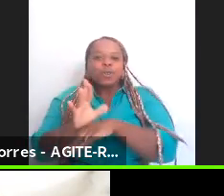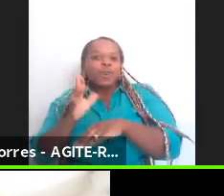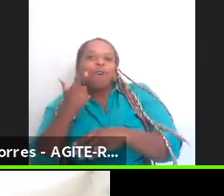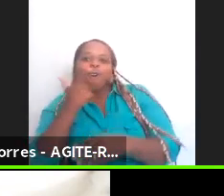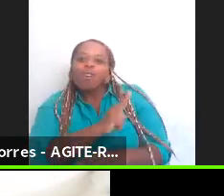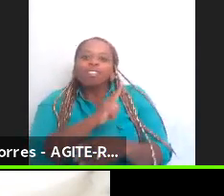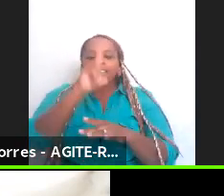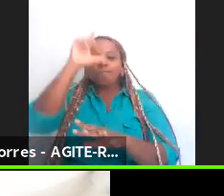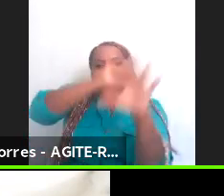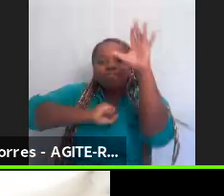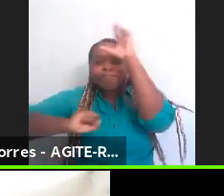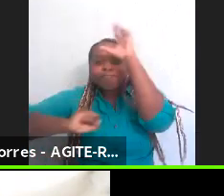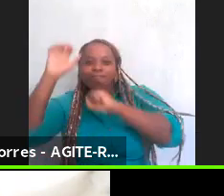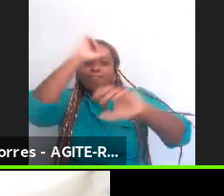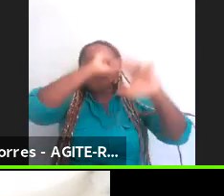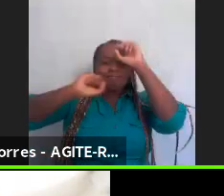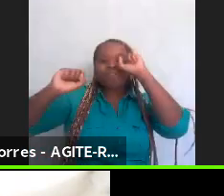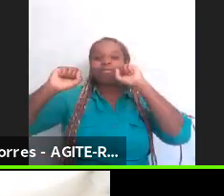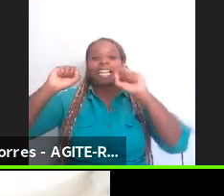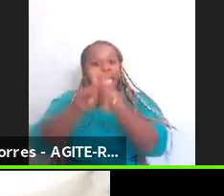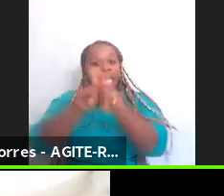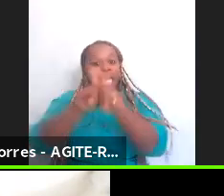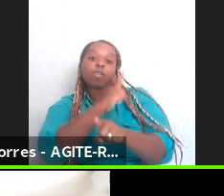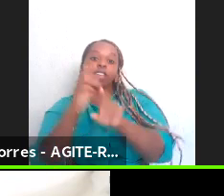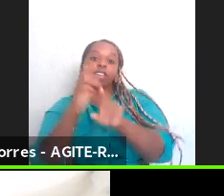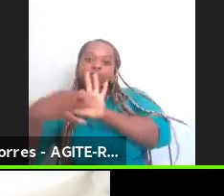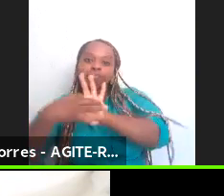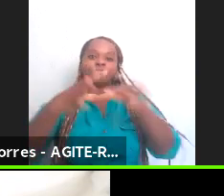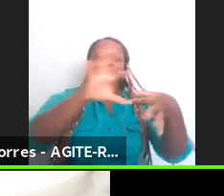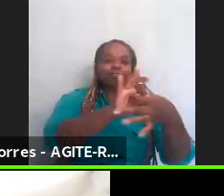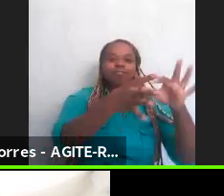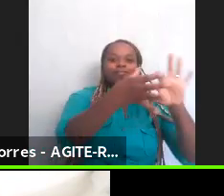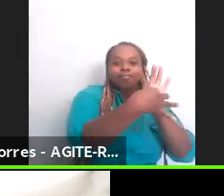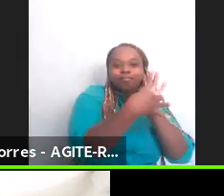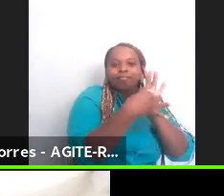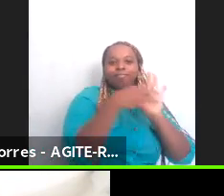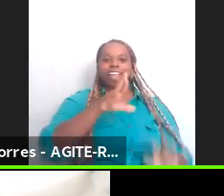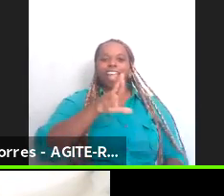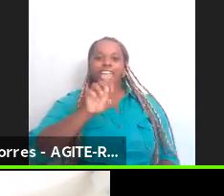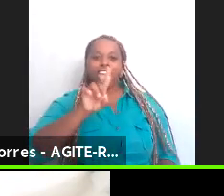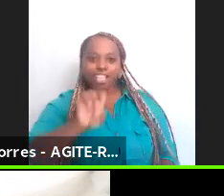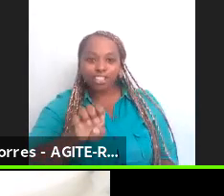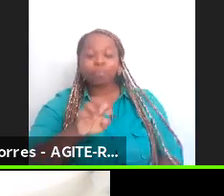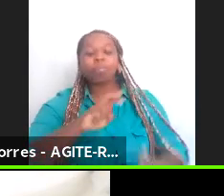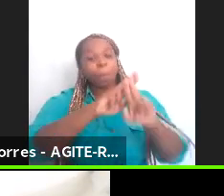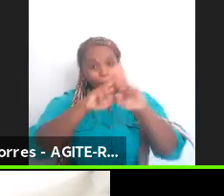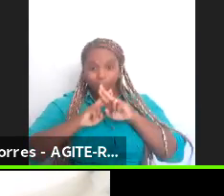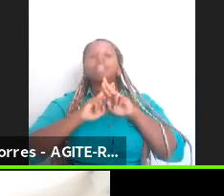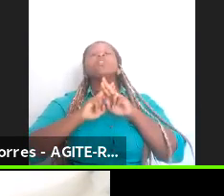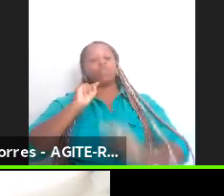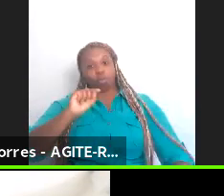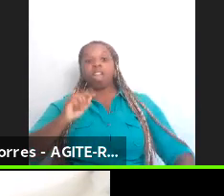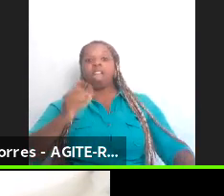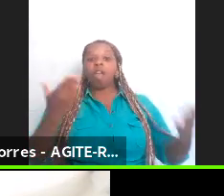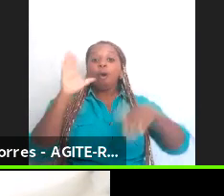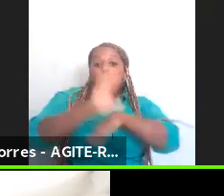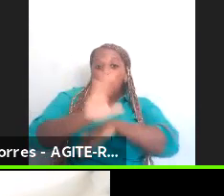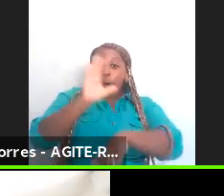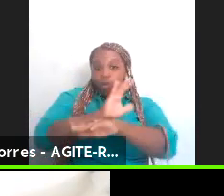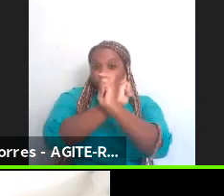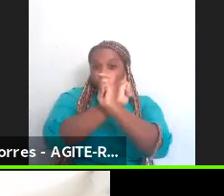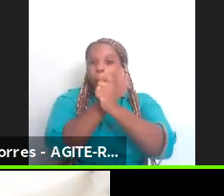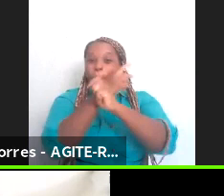não é à toa que no curso de formação da PUC eu conheci as minhas atuais sócias. Eu não só conheci as minhas atuais sócias, como eu